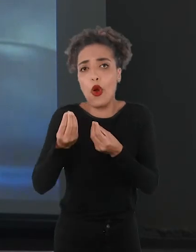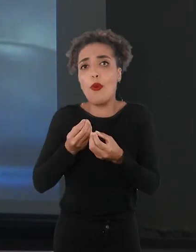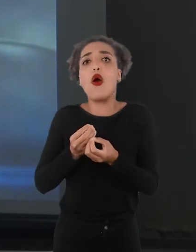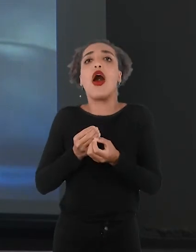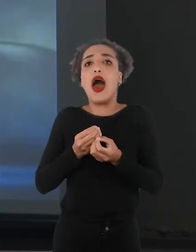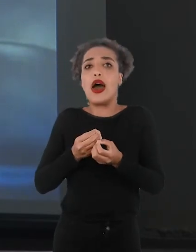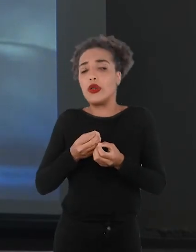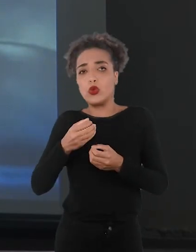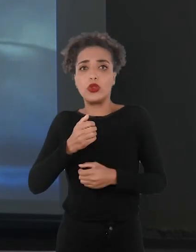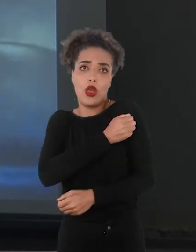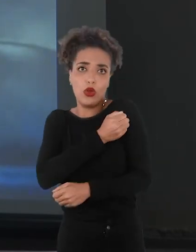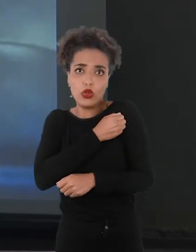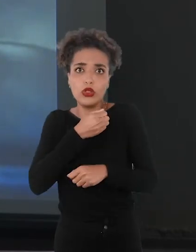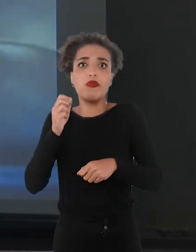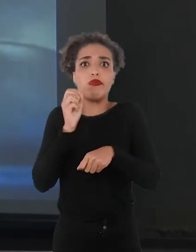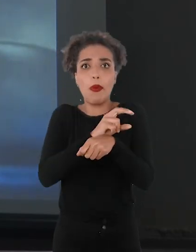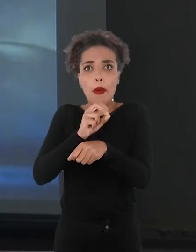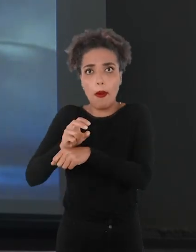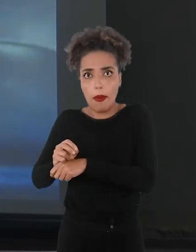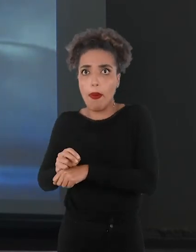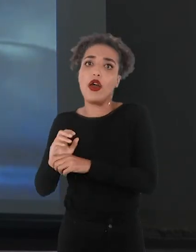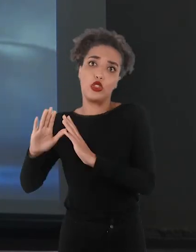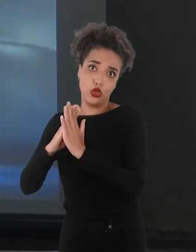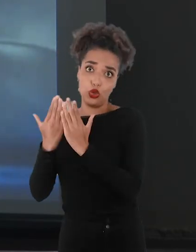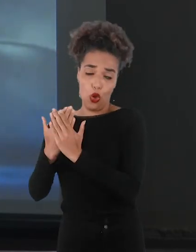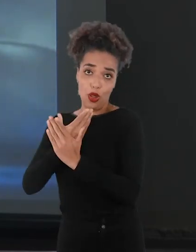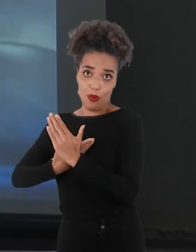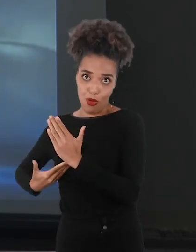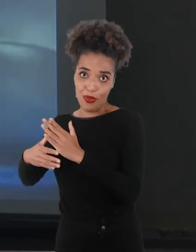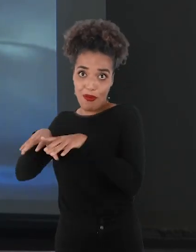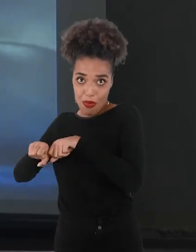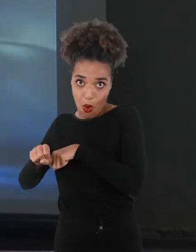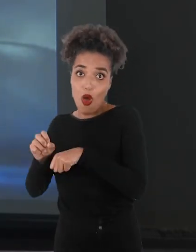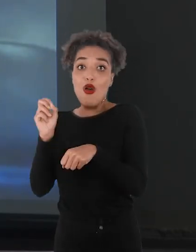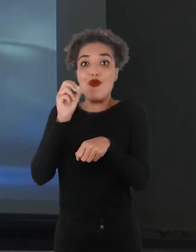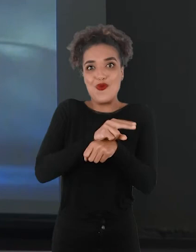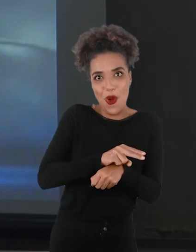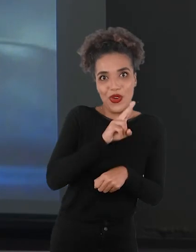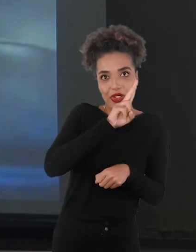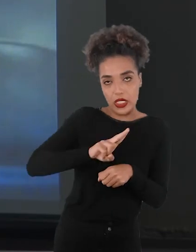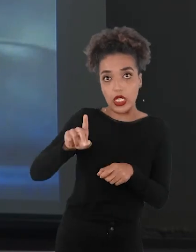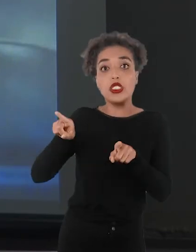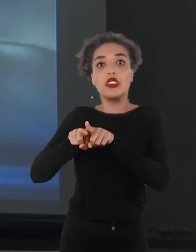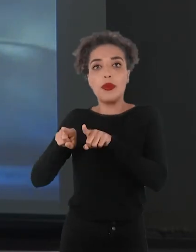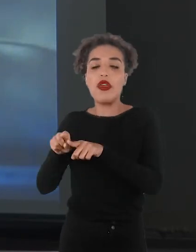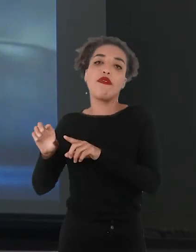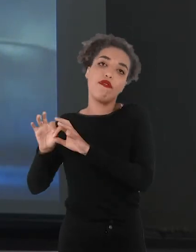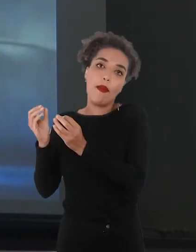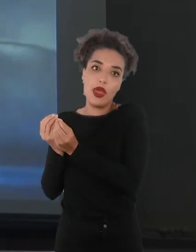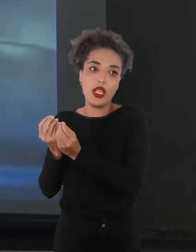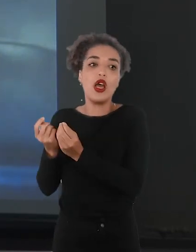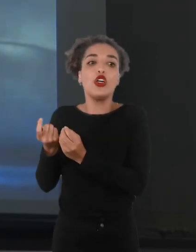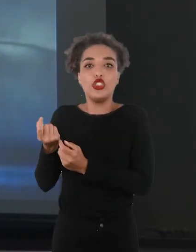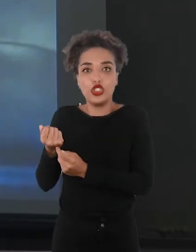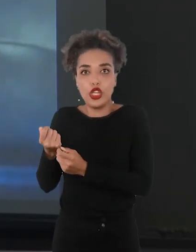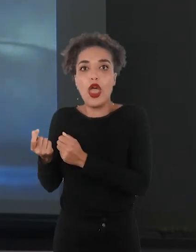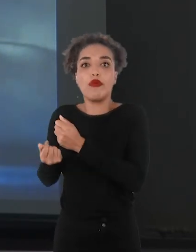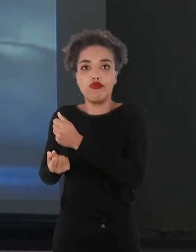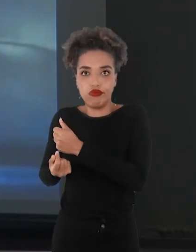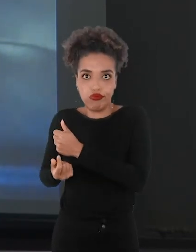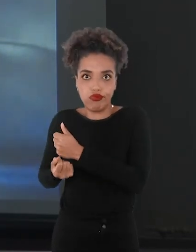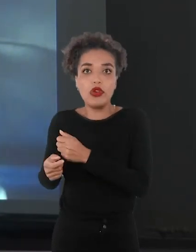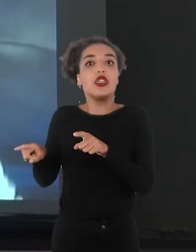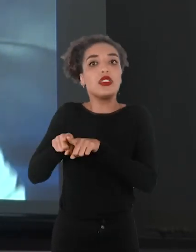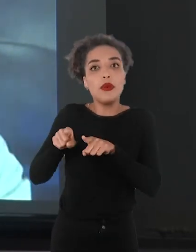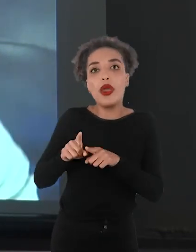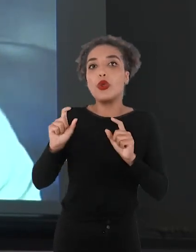de estudantes vindos de escola pública, de renda mais baixa e também de diferentes